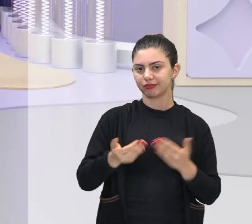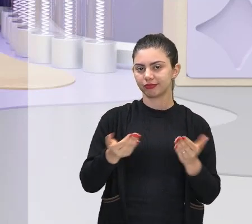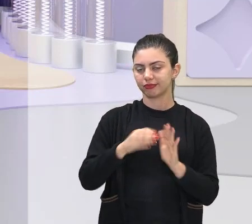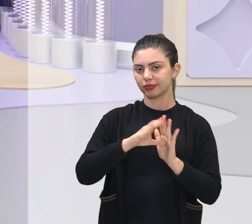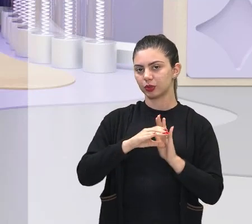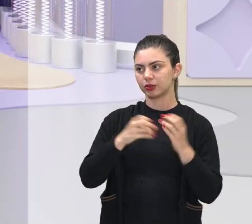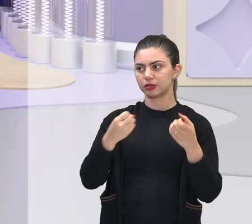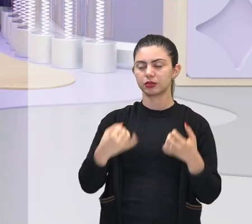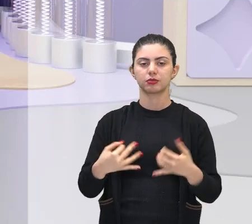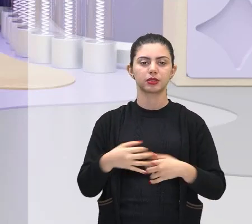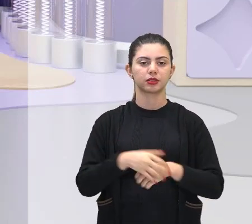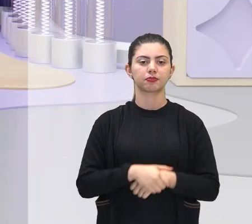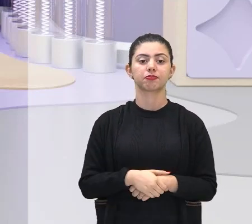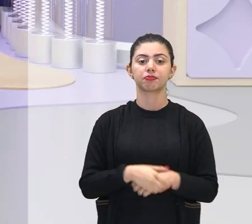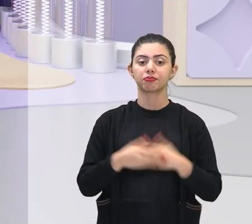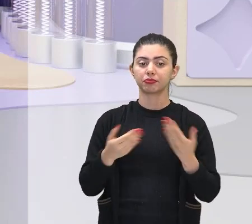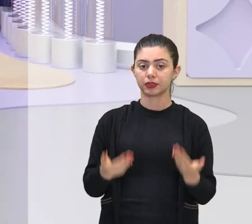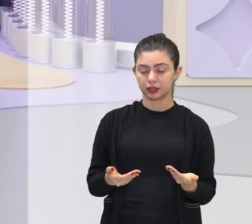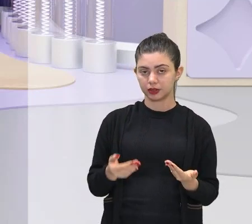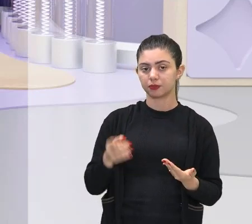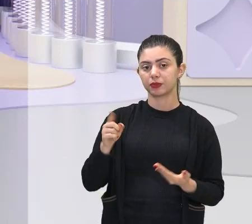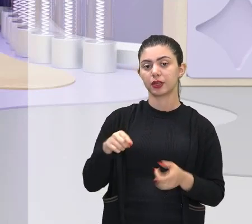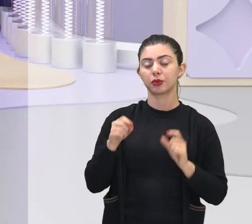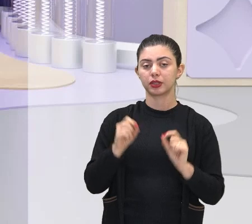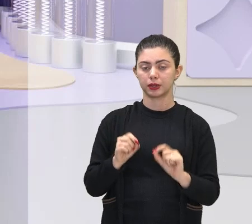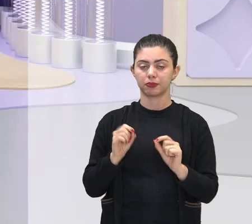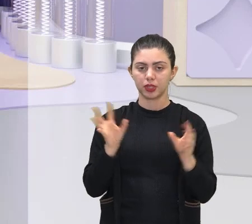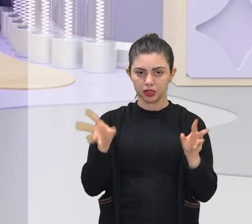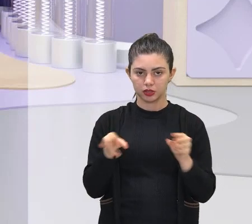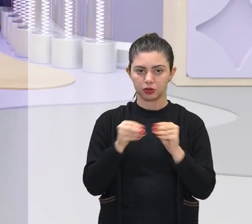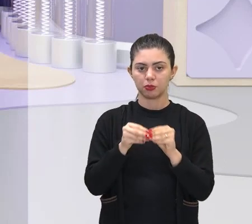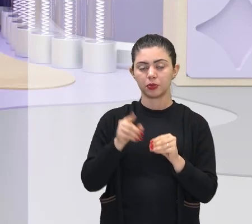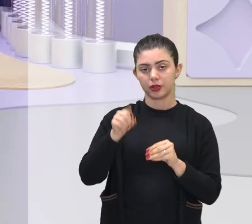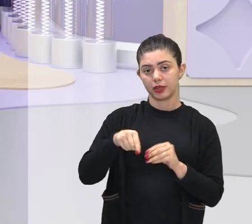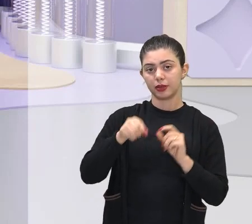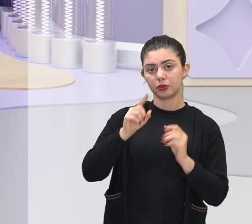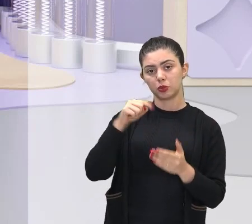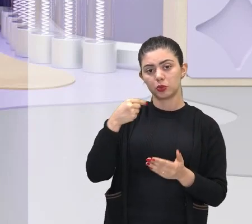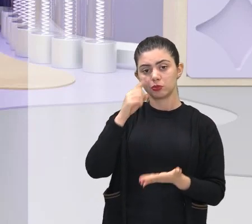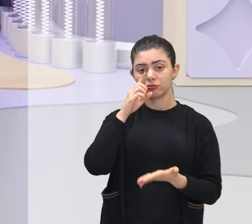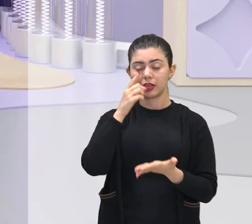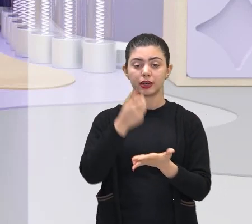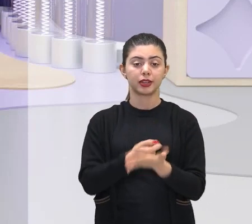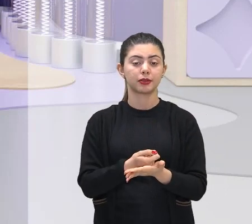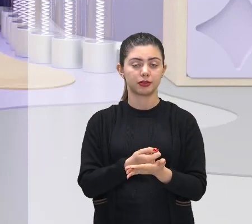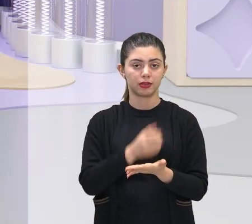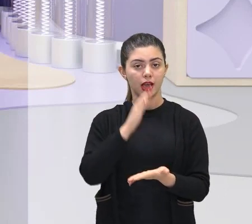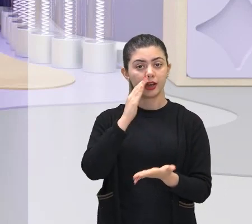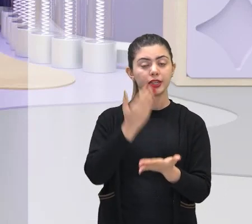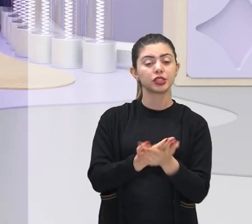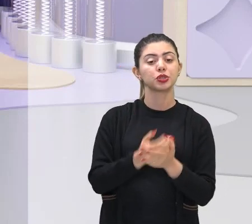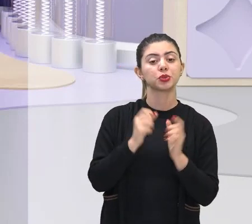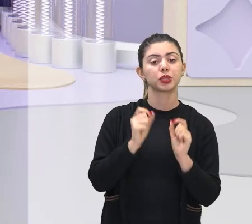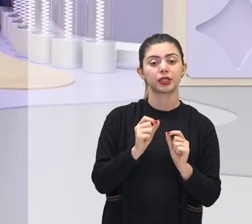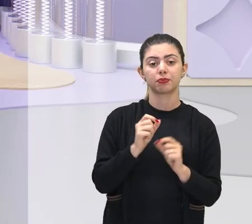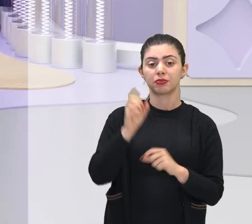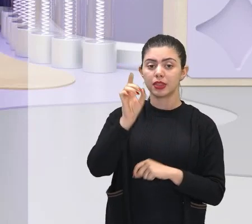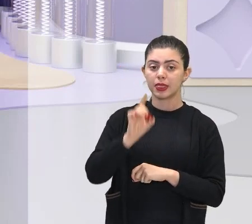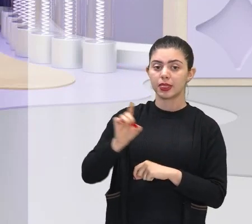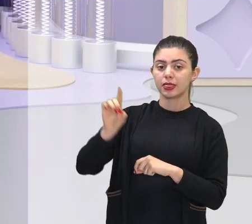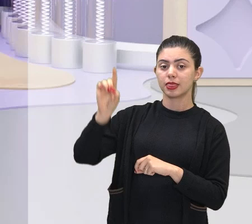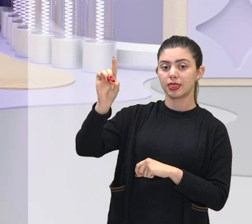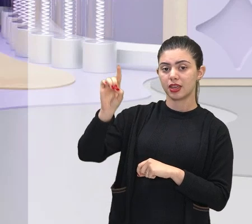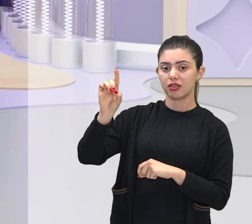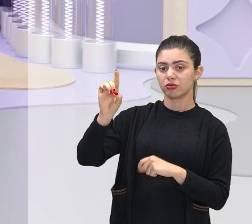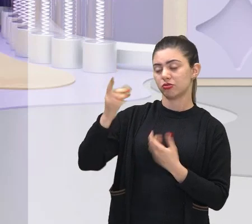conceito. O agnosticismo é a crença de que a existência de Deus